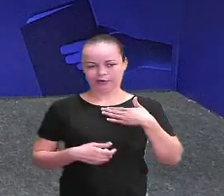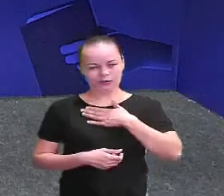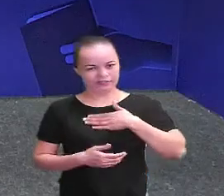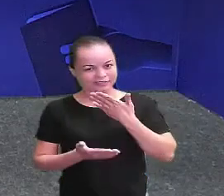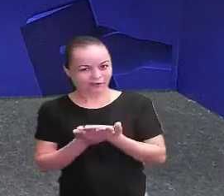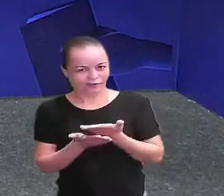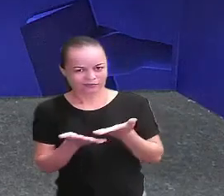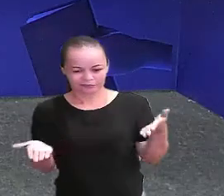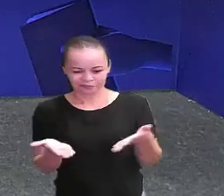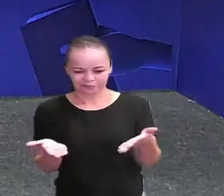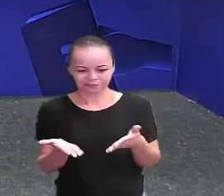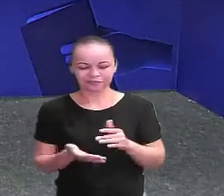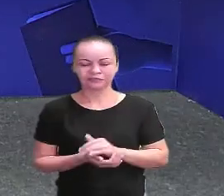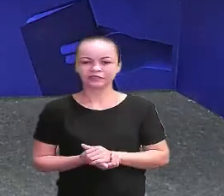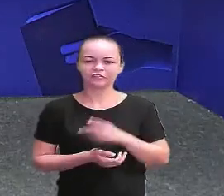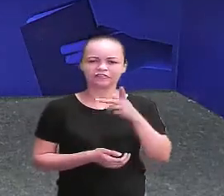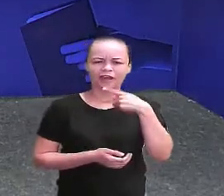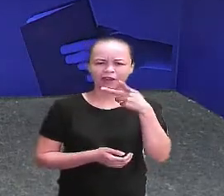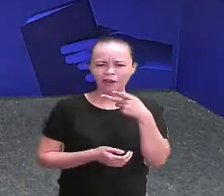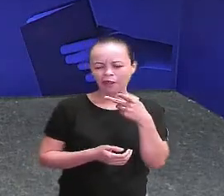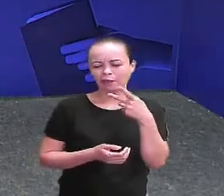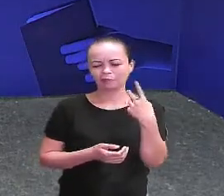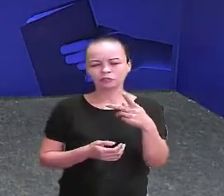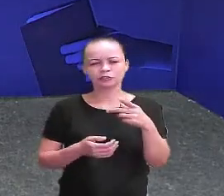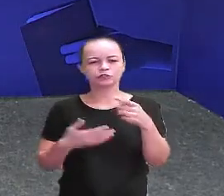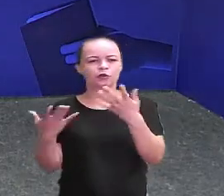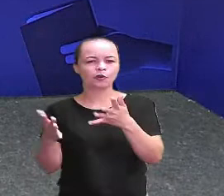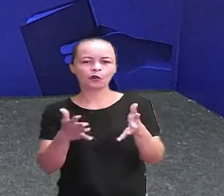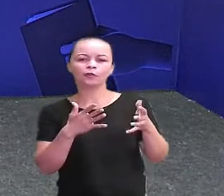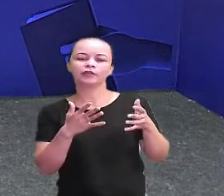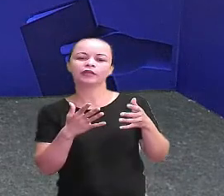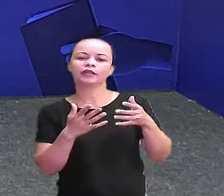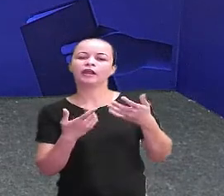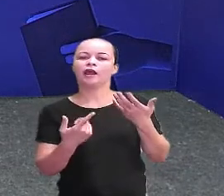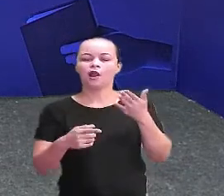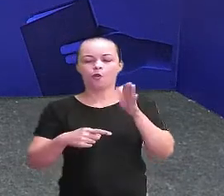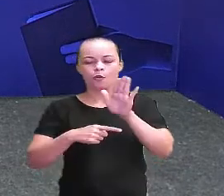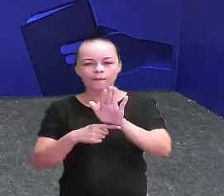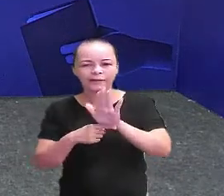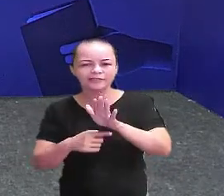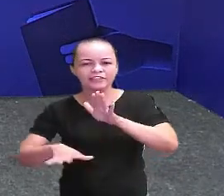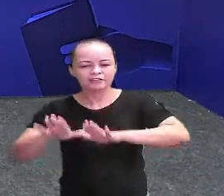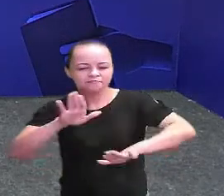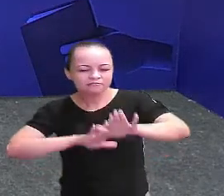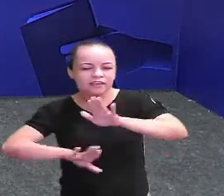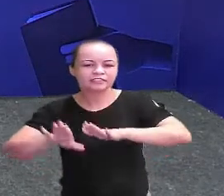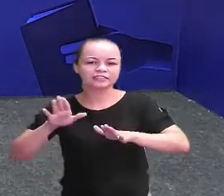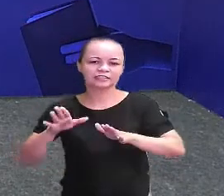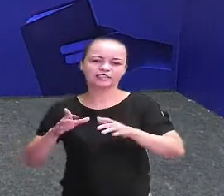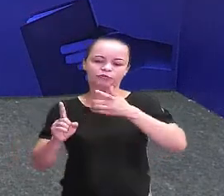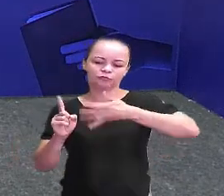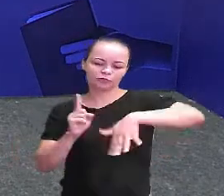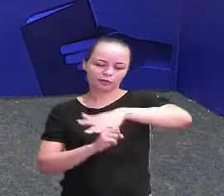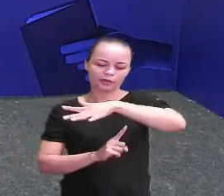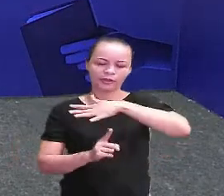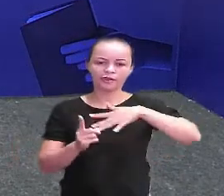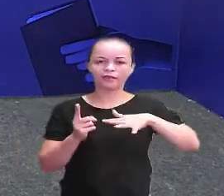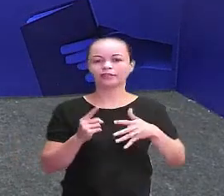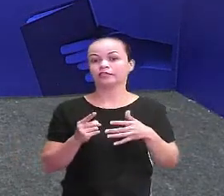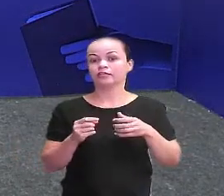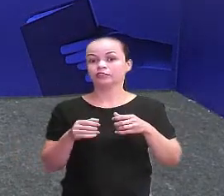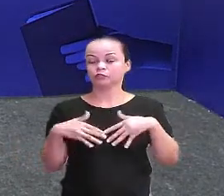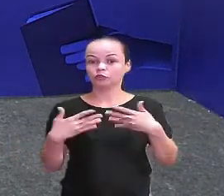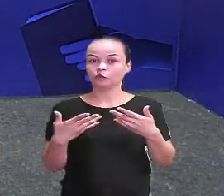hoje? A gente falou um pouquinho aqui, ó, sobre a preservação do meio ambiente, sobre atitudes que a gente